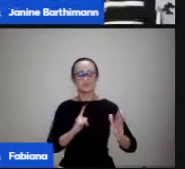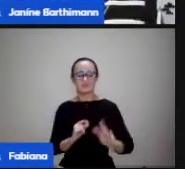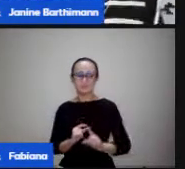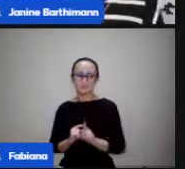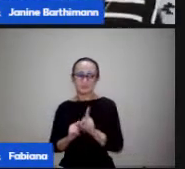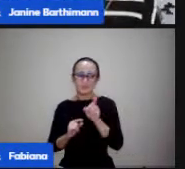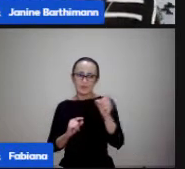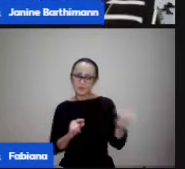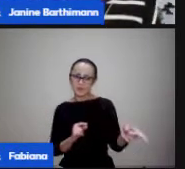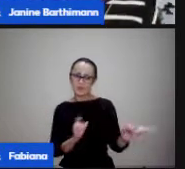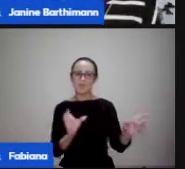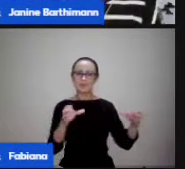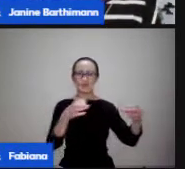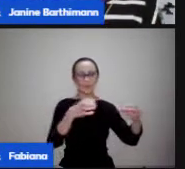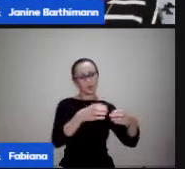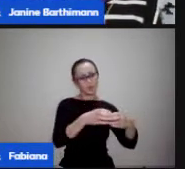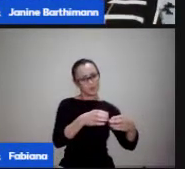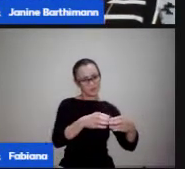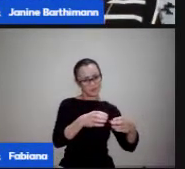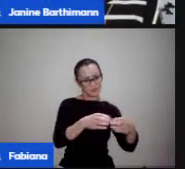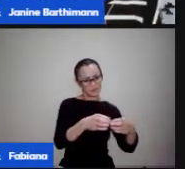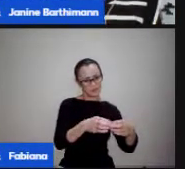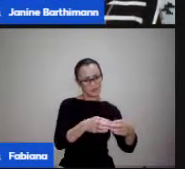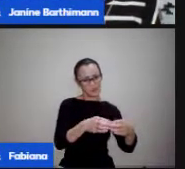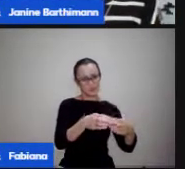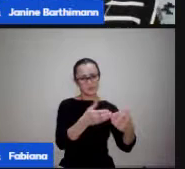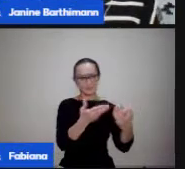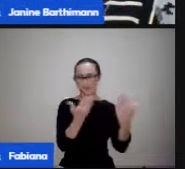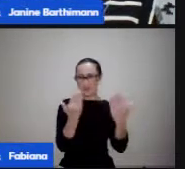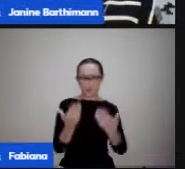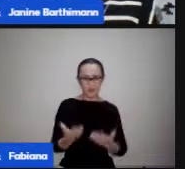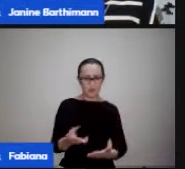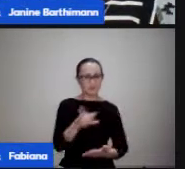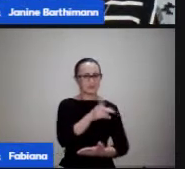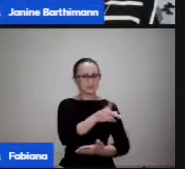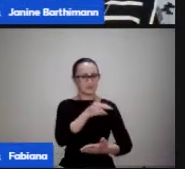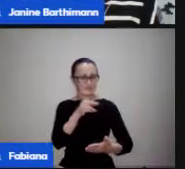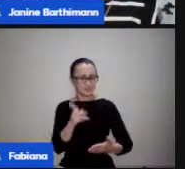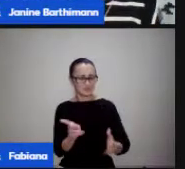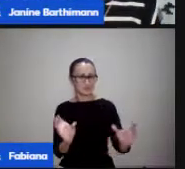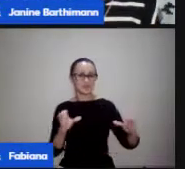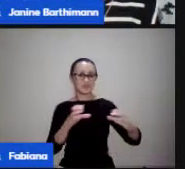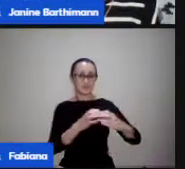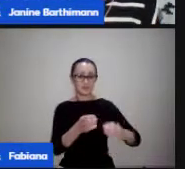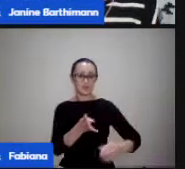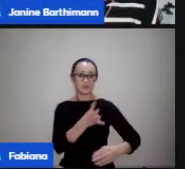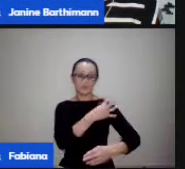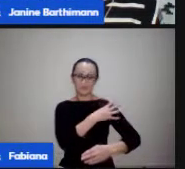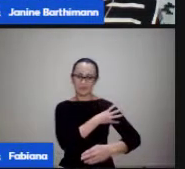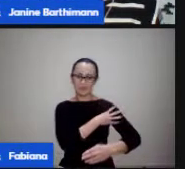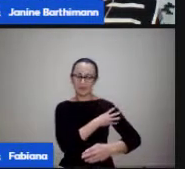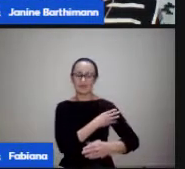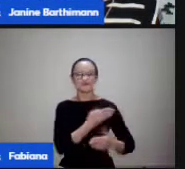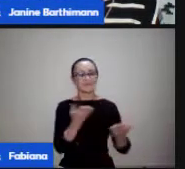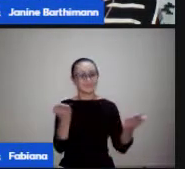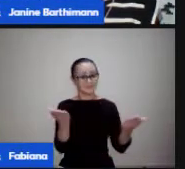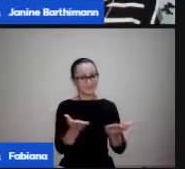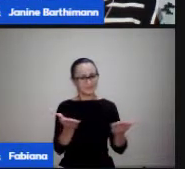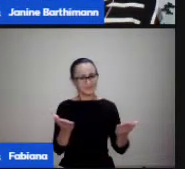uma escola, com a professora Janine, com a professora Juliana, que está aqui nos